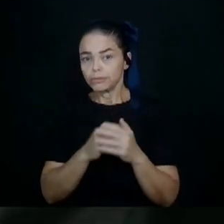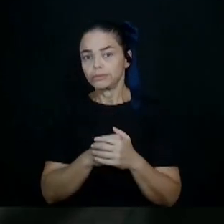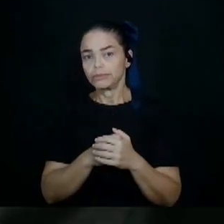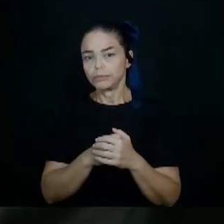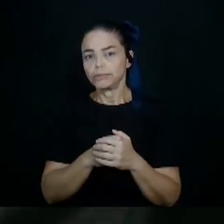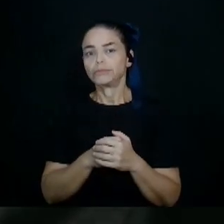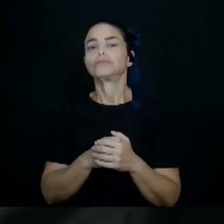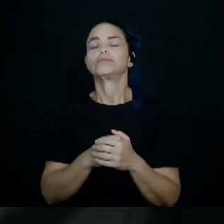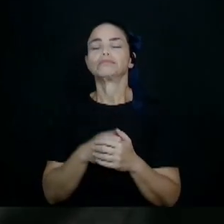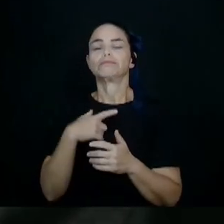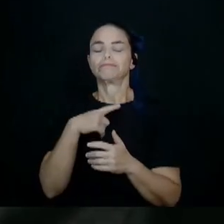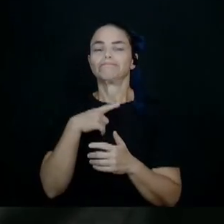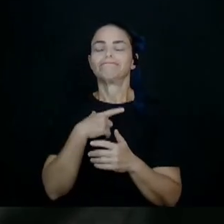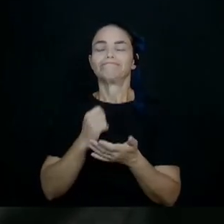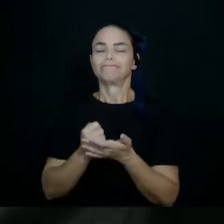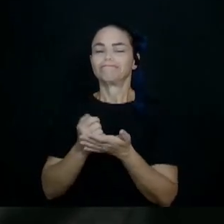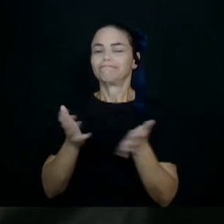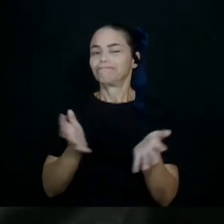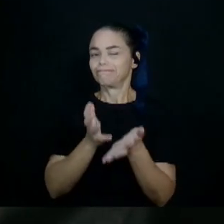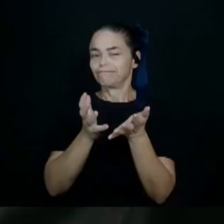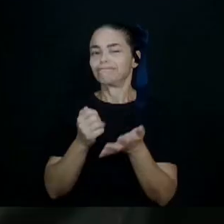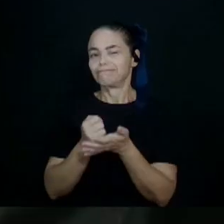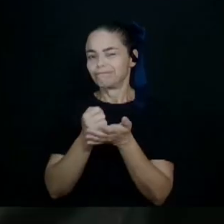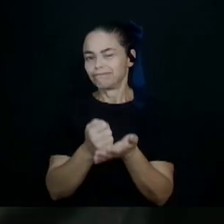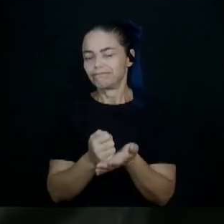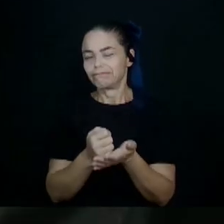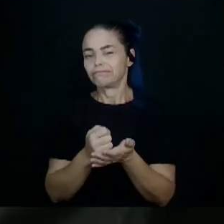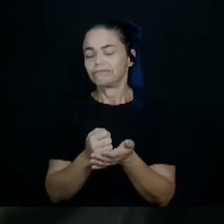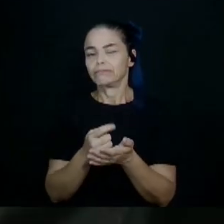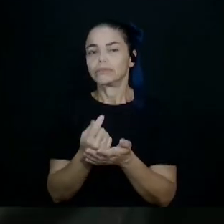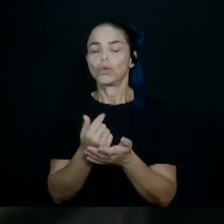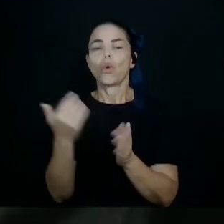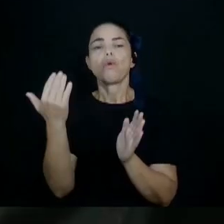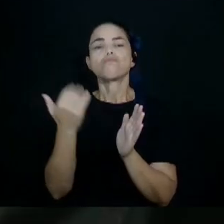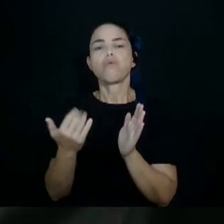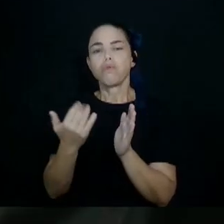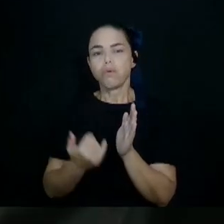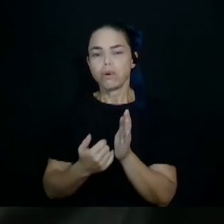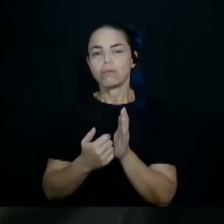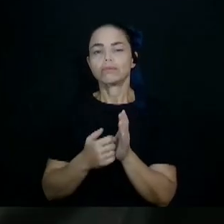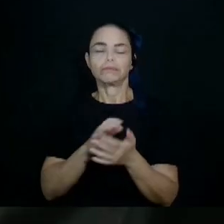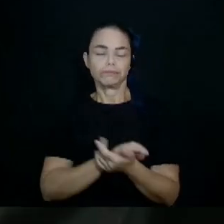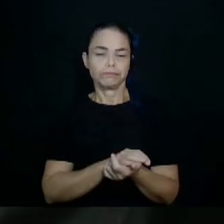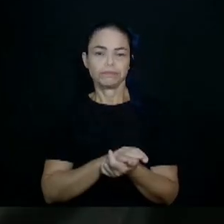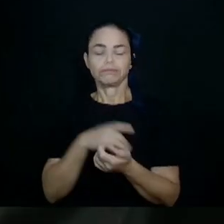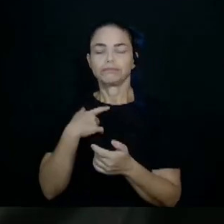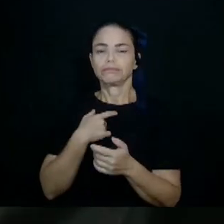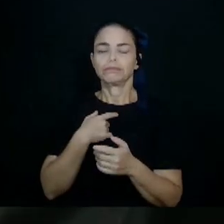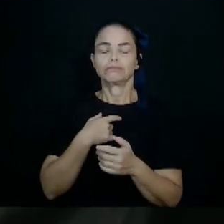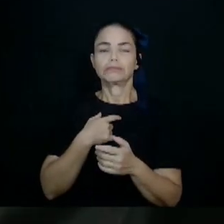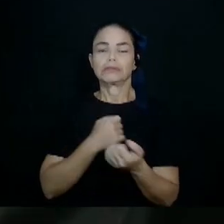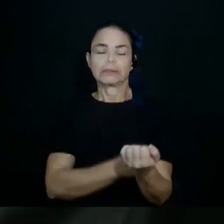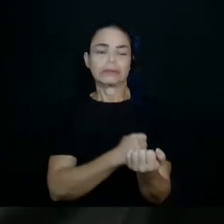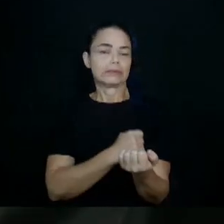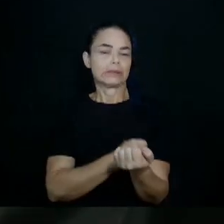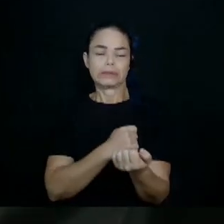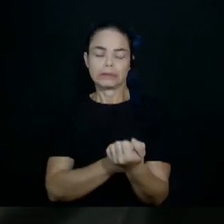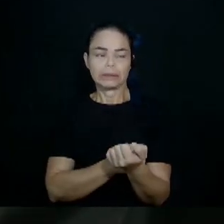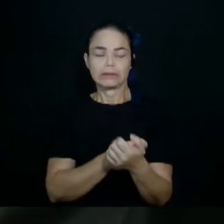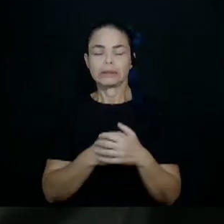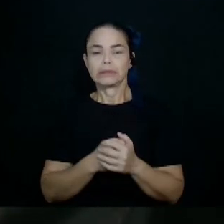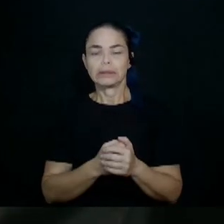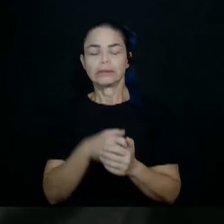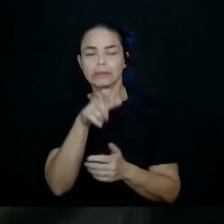Isso tem colaborado, isso tem essas promoções, né? Isso alimenta esse ciclo vicioso para a pessoa que